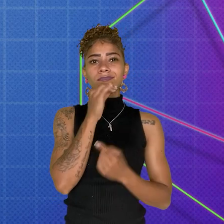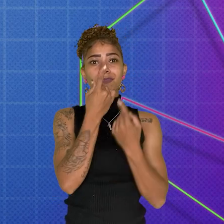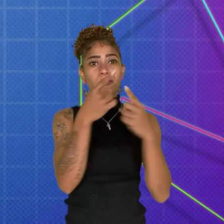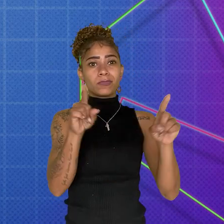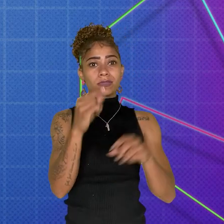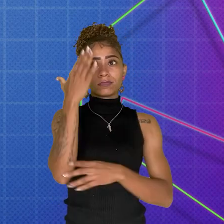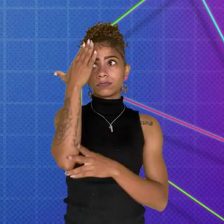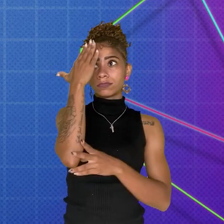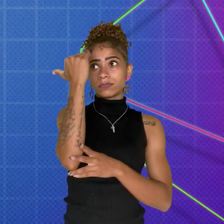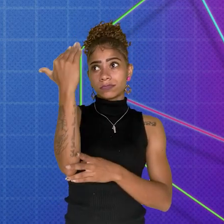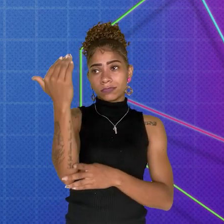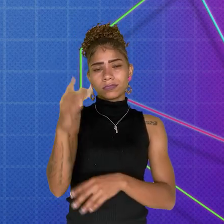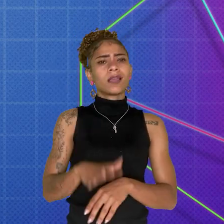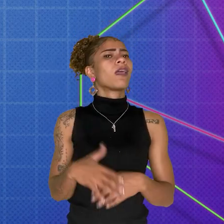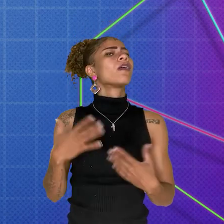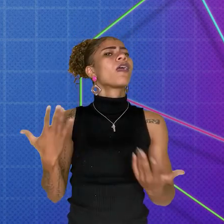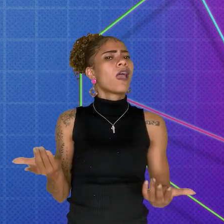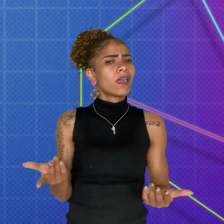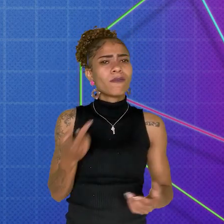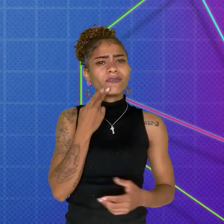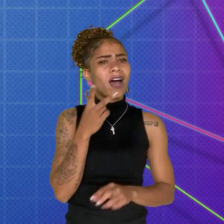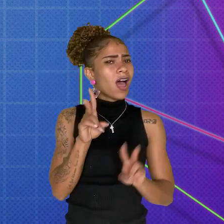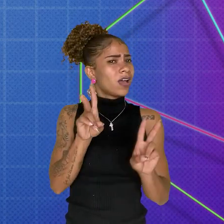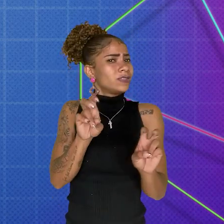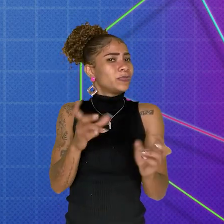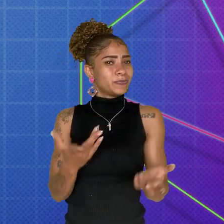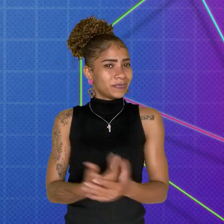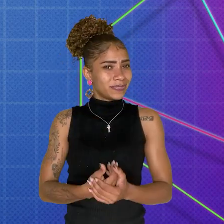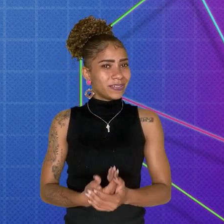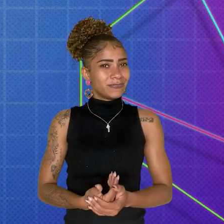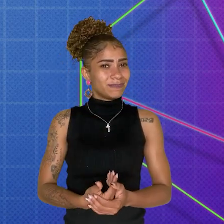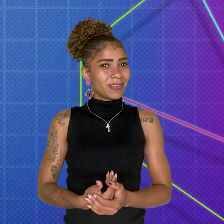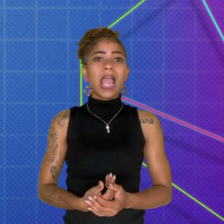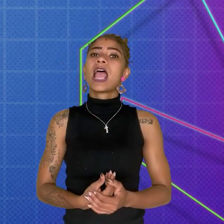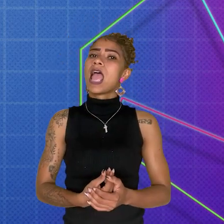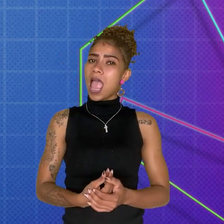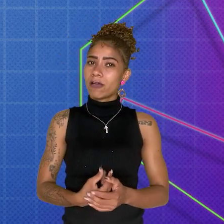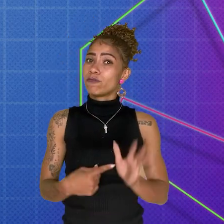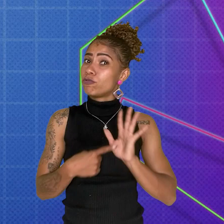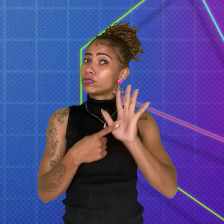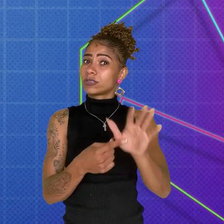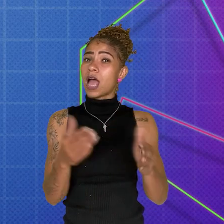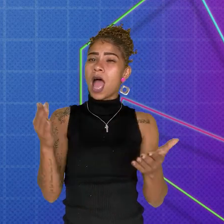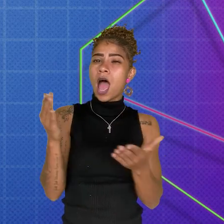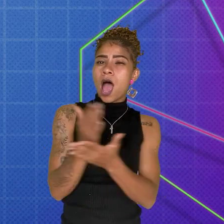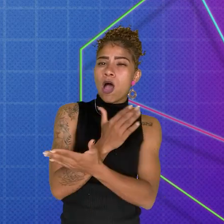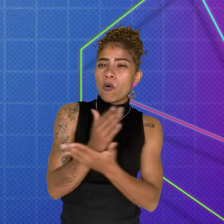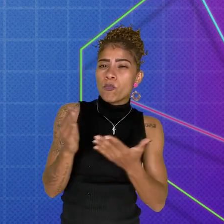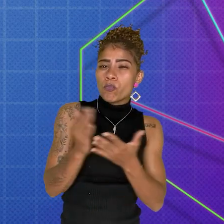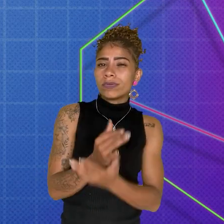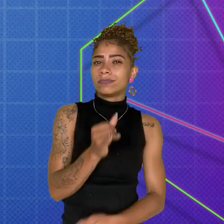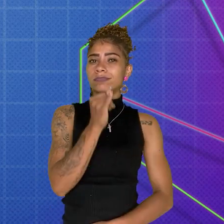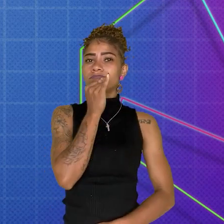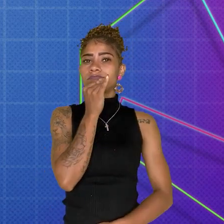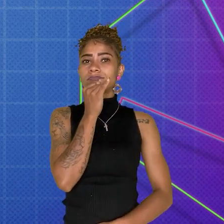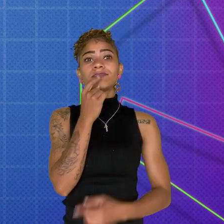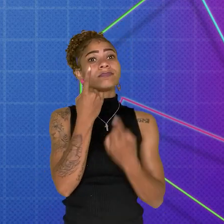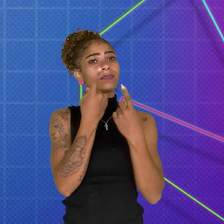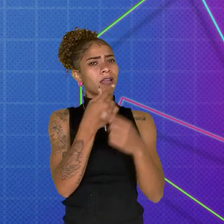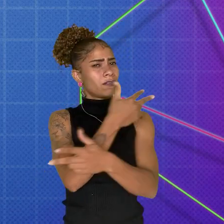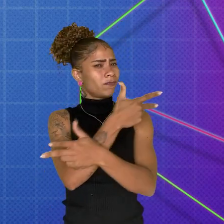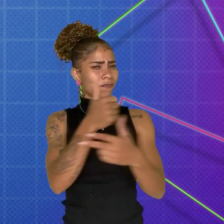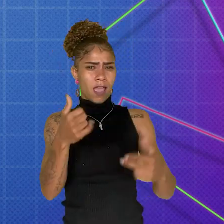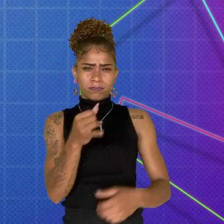Trilhas sonoras famosas. E aí, vamos falar das trilhas sonoras famosas? Estou trazendo aqui alguns exemplos para vocês.